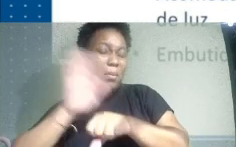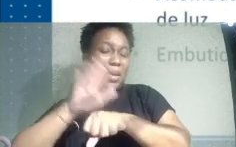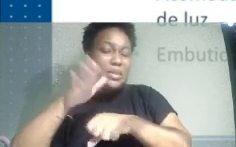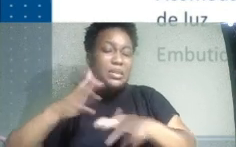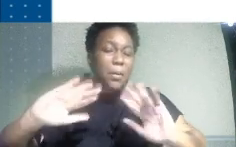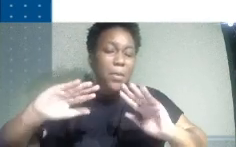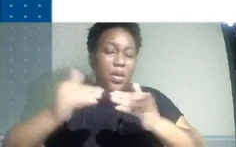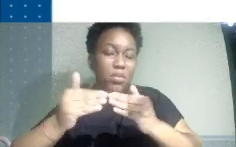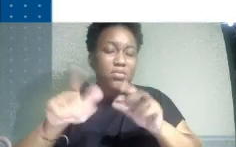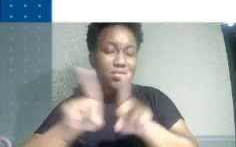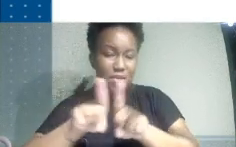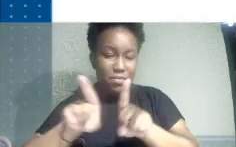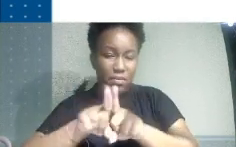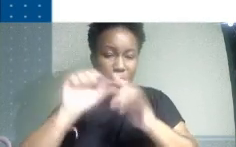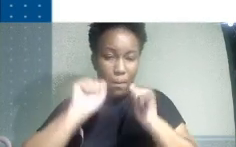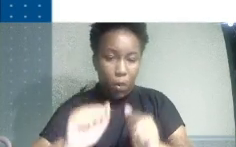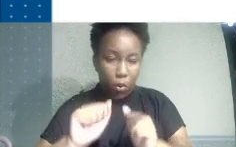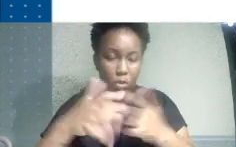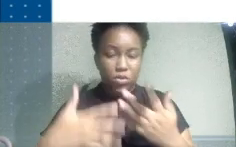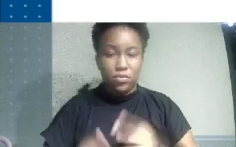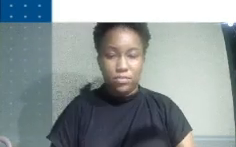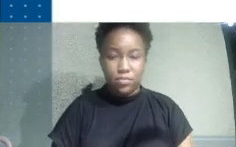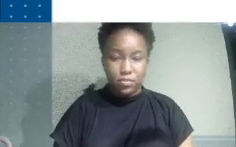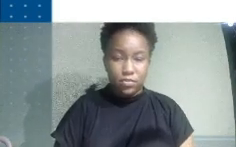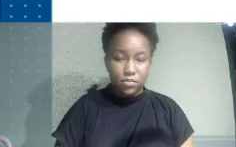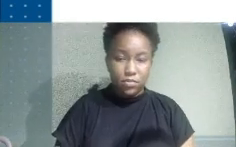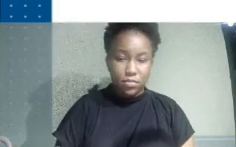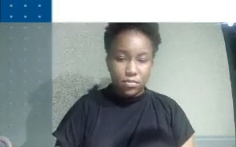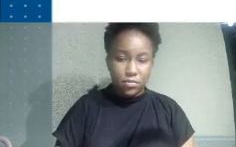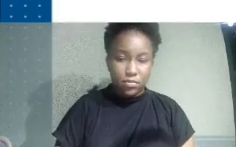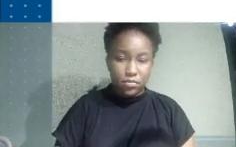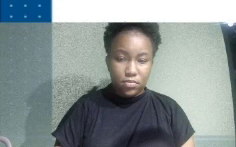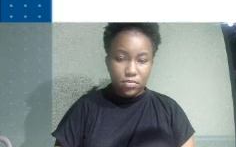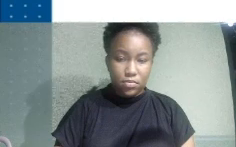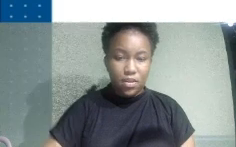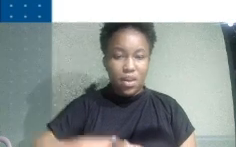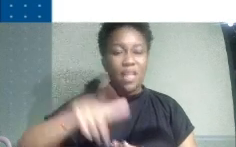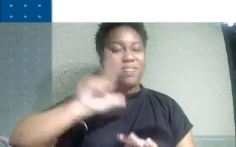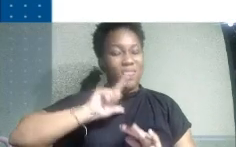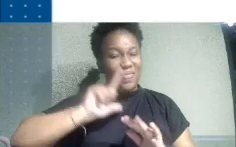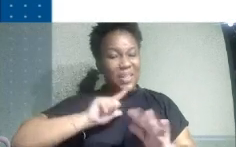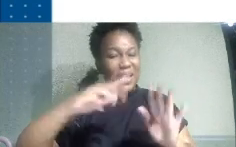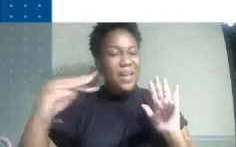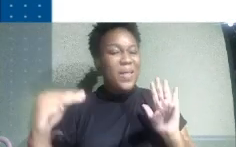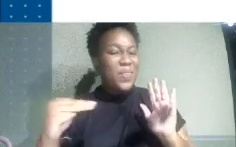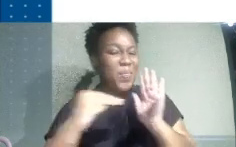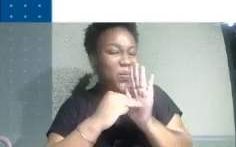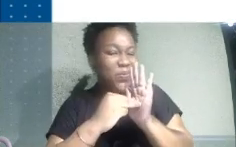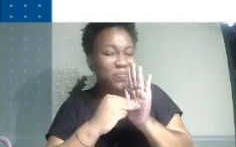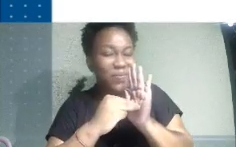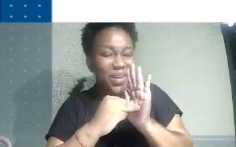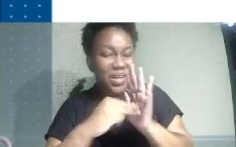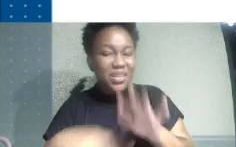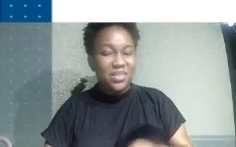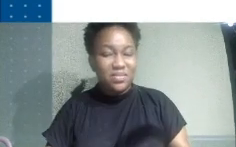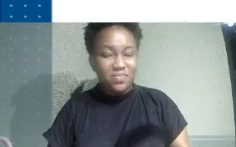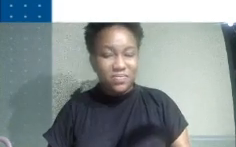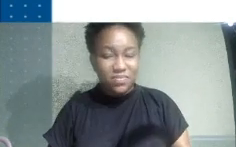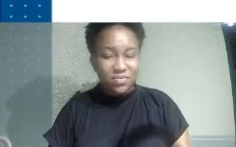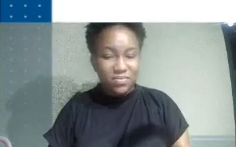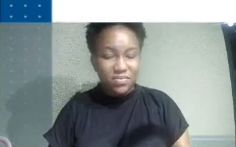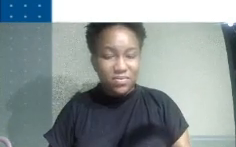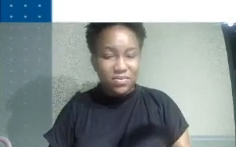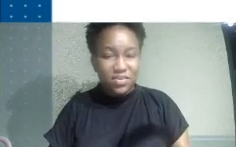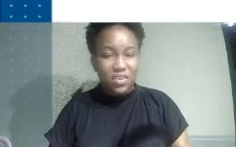ter também, tá? Dá uma olhadinha aqui. Tem as tomadas também. Eu já estava pensando numa imagem que vai vir daqui a pouquinho, mas olha lá, ó.